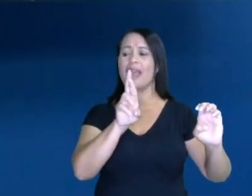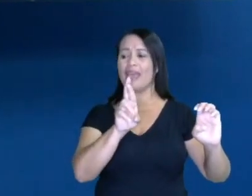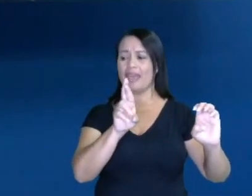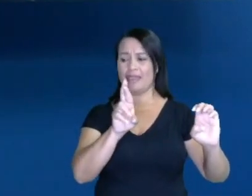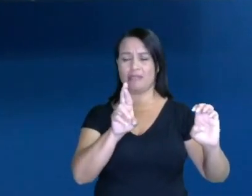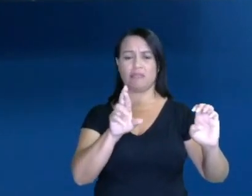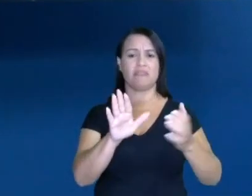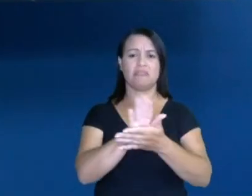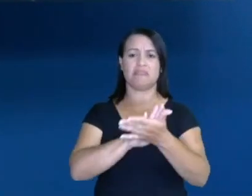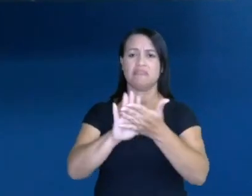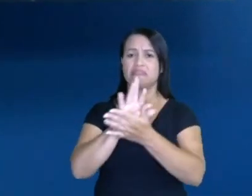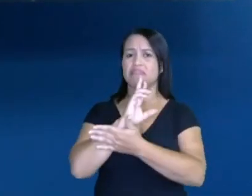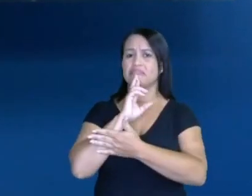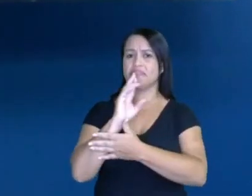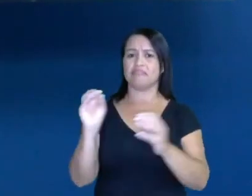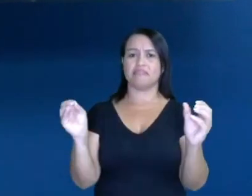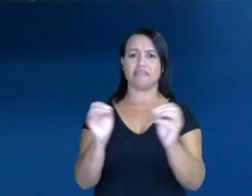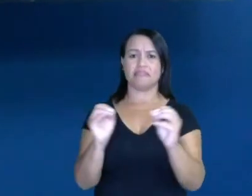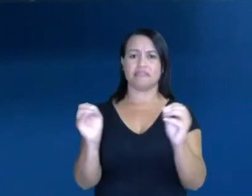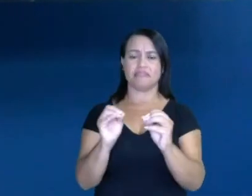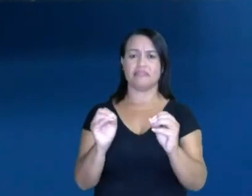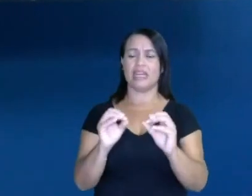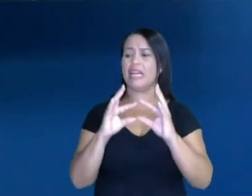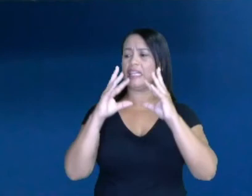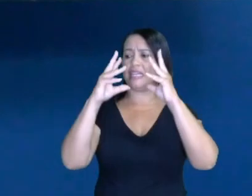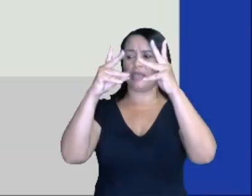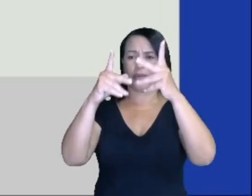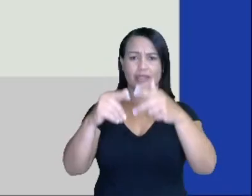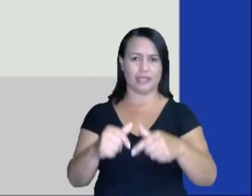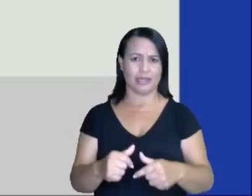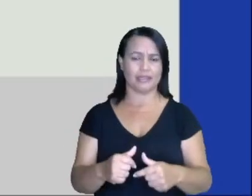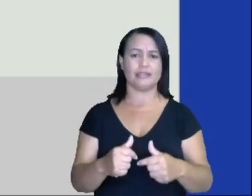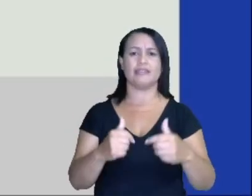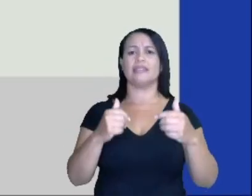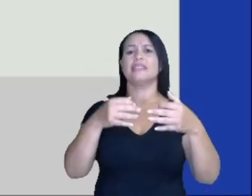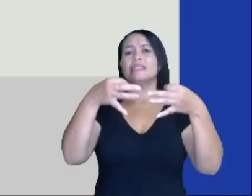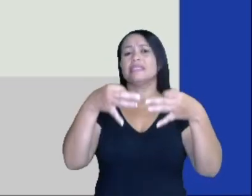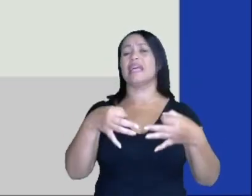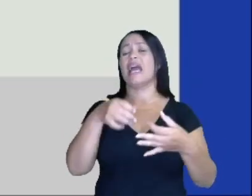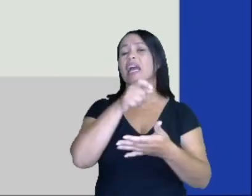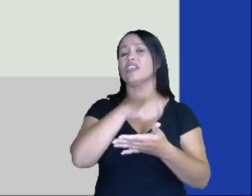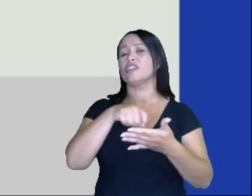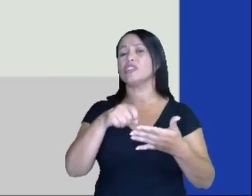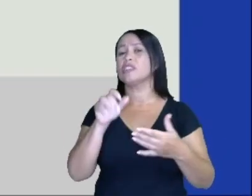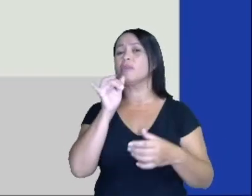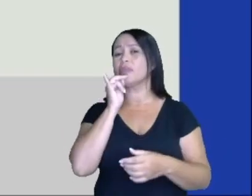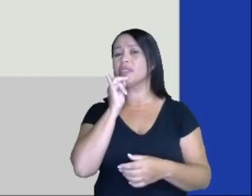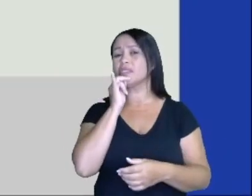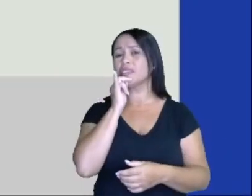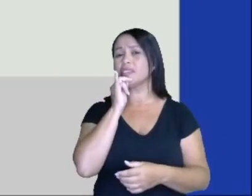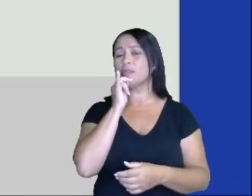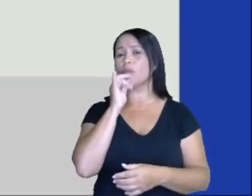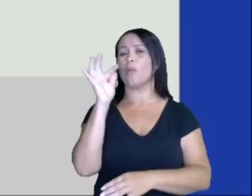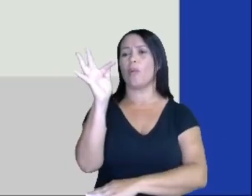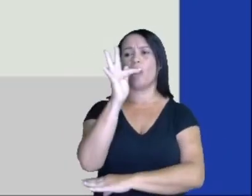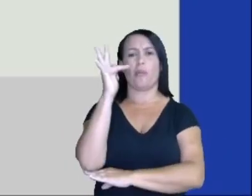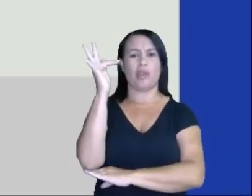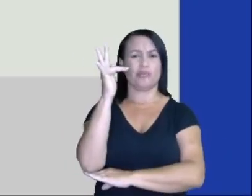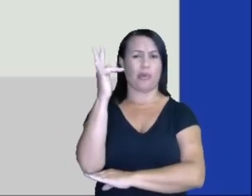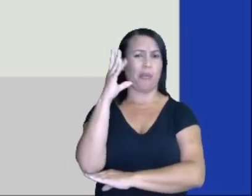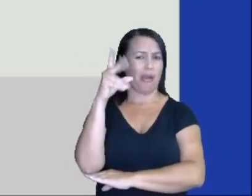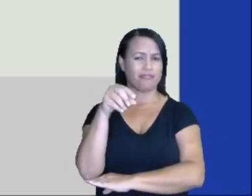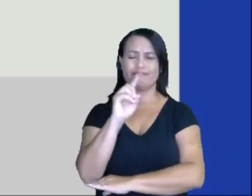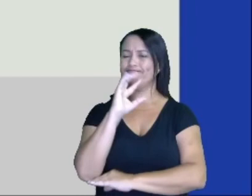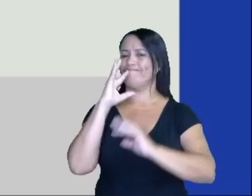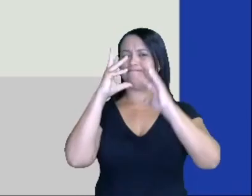seja, nenhuma das respostas, nenhuma das frases acima está escrita com base na linguagem formal. Ou seja,